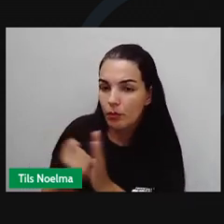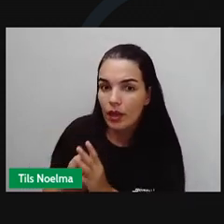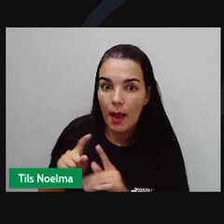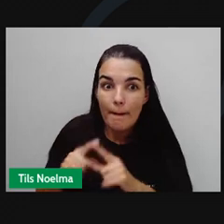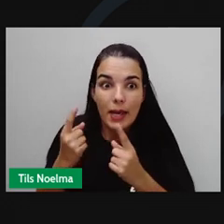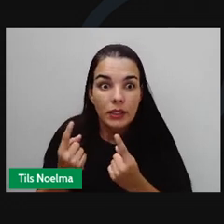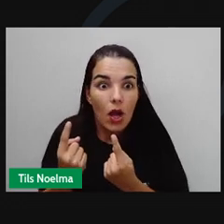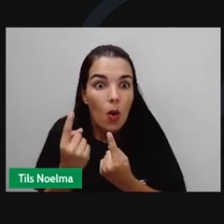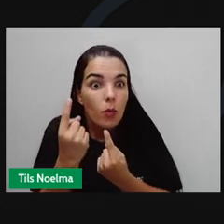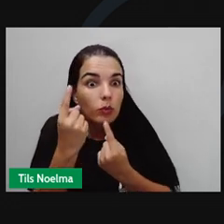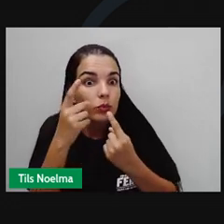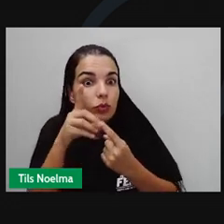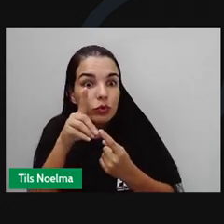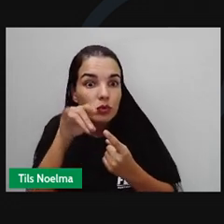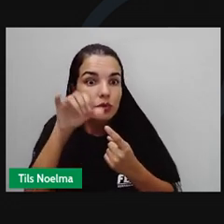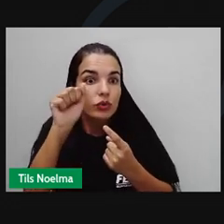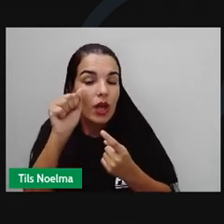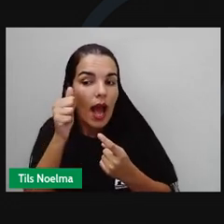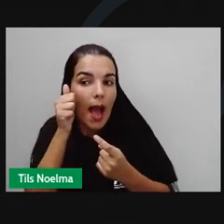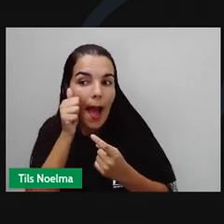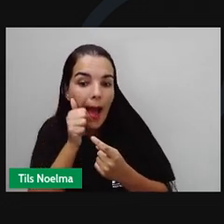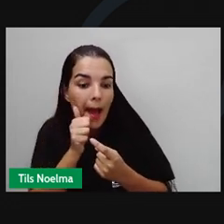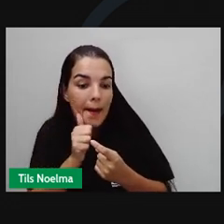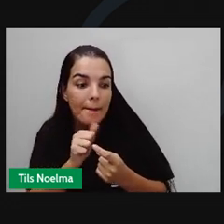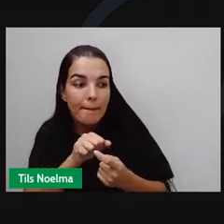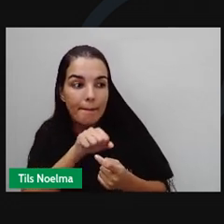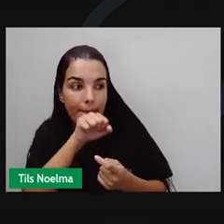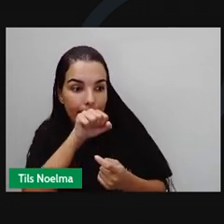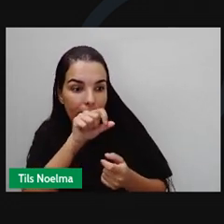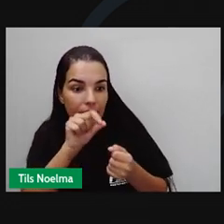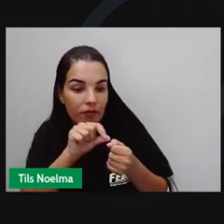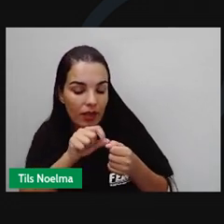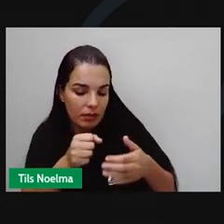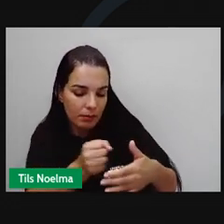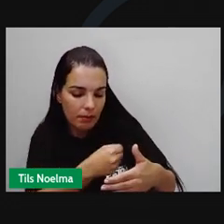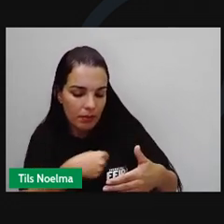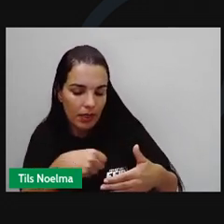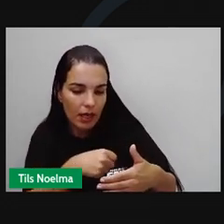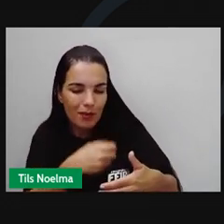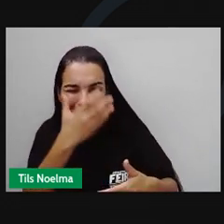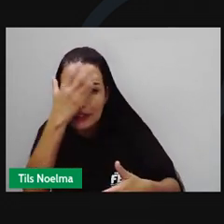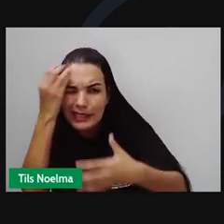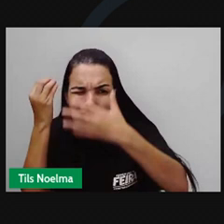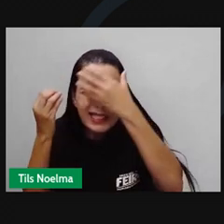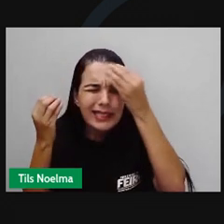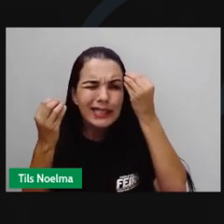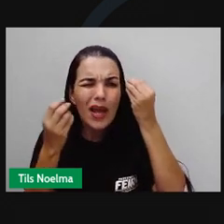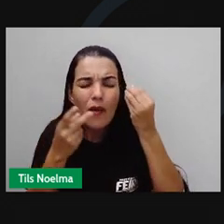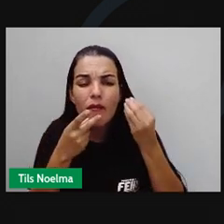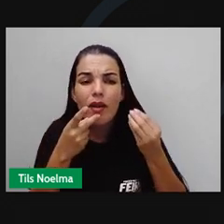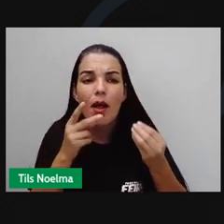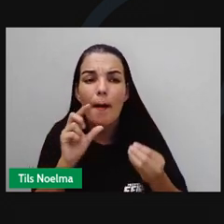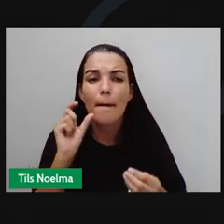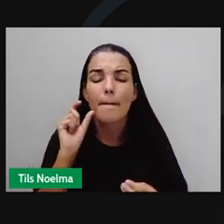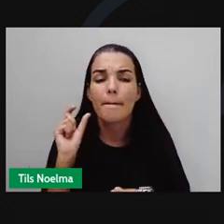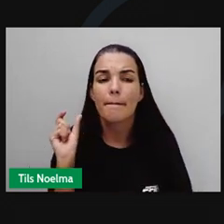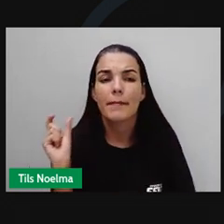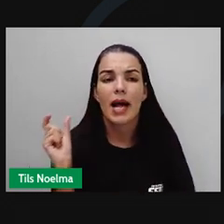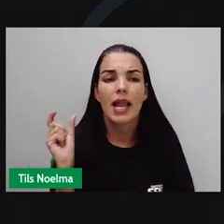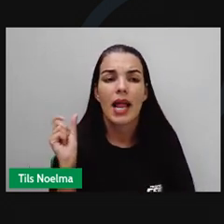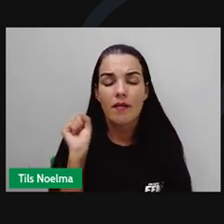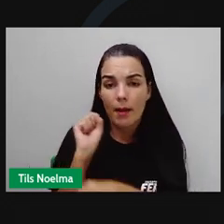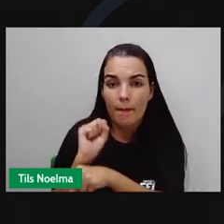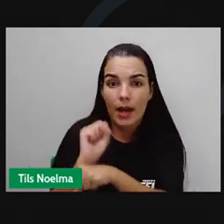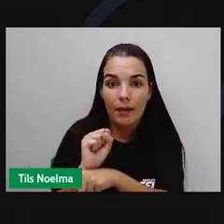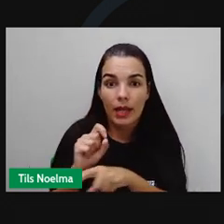menina saiu, a mãe resolveu fazer o mingau, mas se esqueceu das palavras que faziam a panela parar. Imediatamente, a